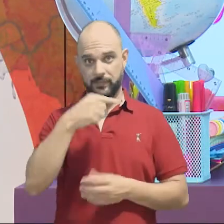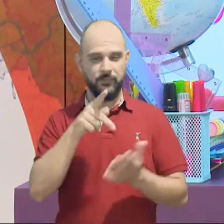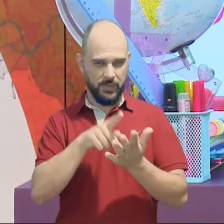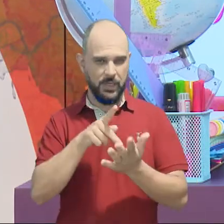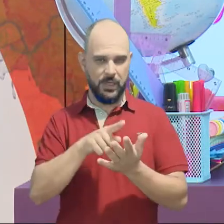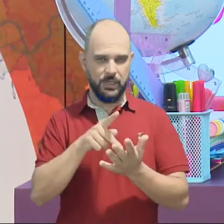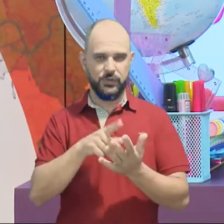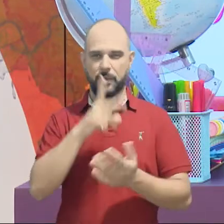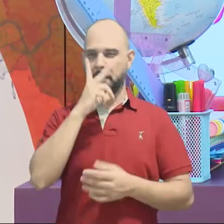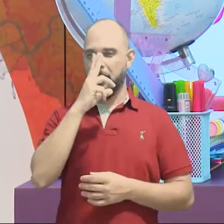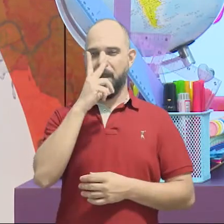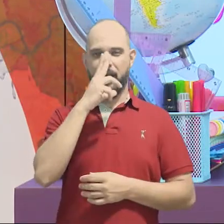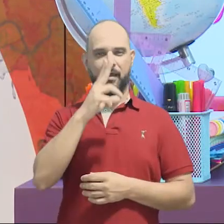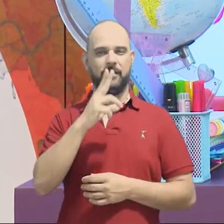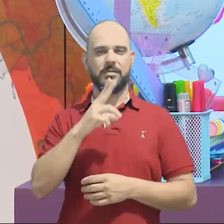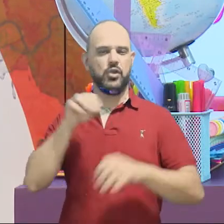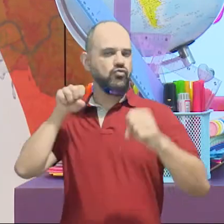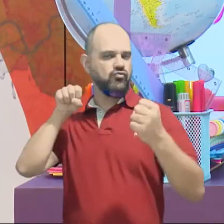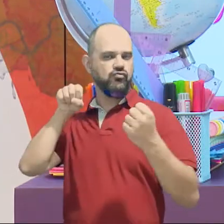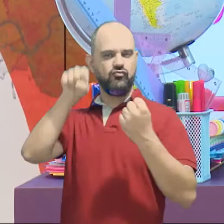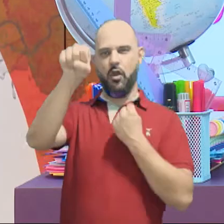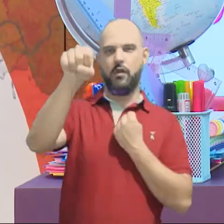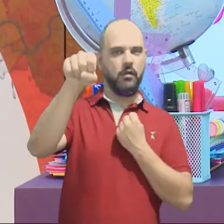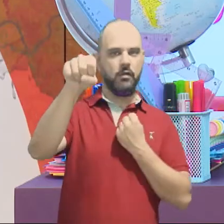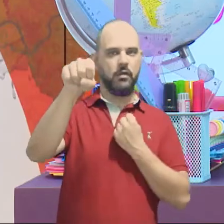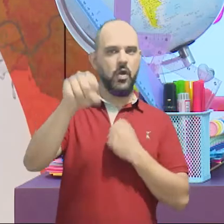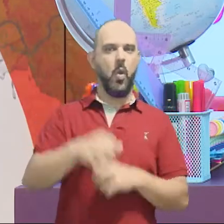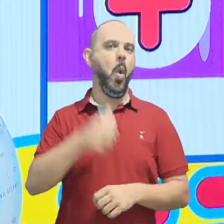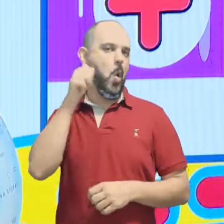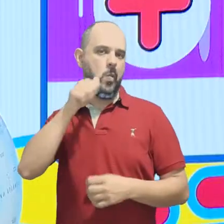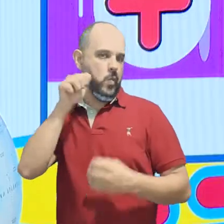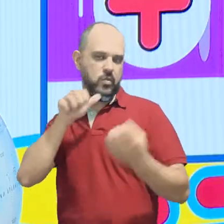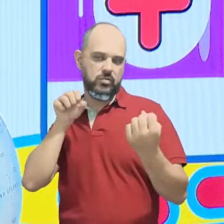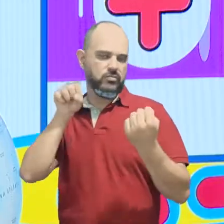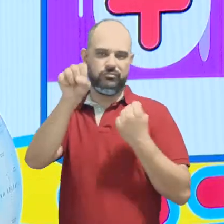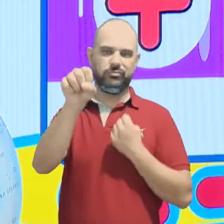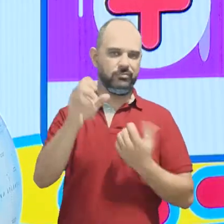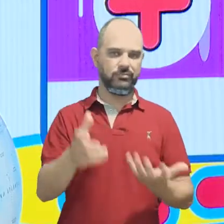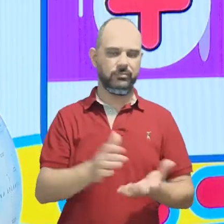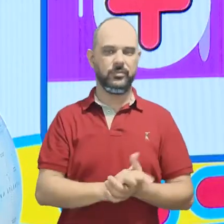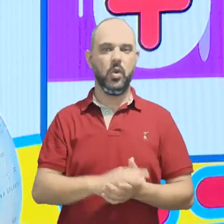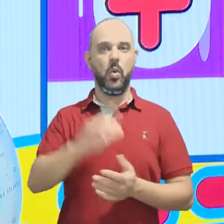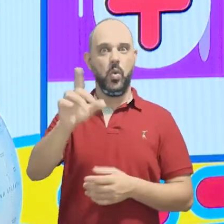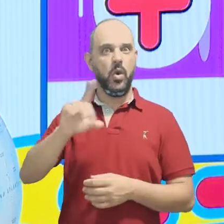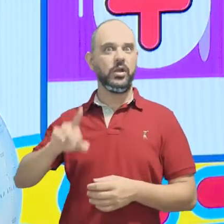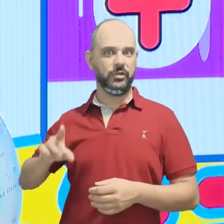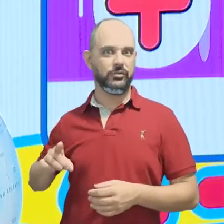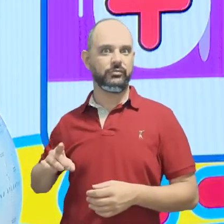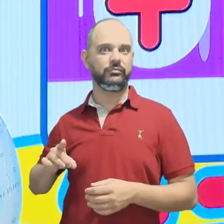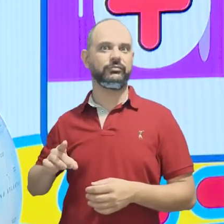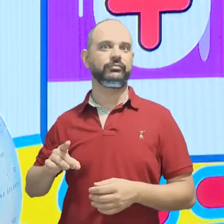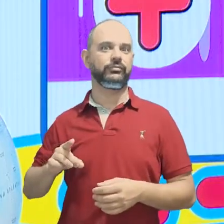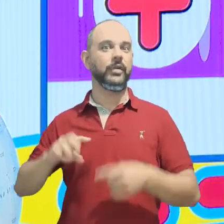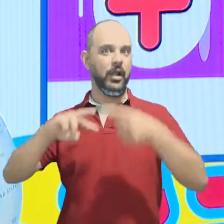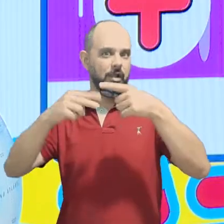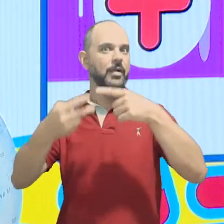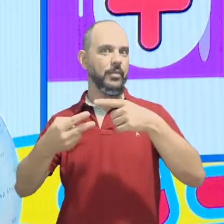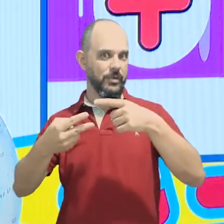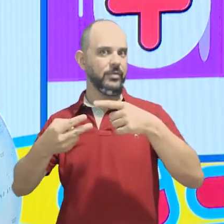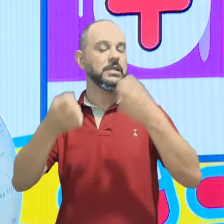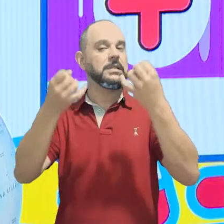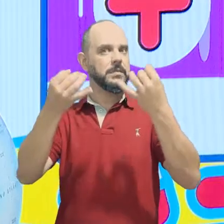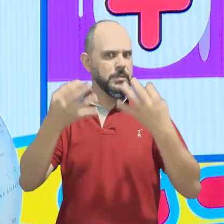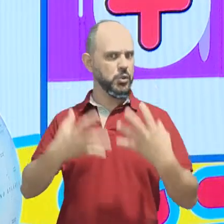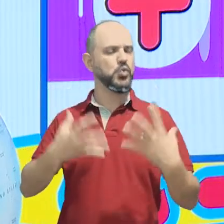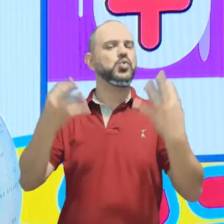Parece que a gente vira super-herói ou super-heroína. O ratinho Léo esteve no laboratório da Fábrica de Sonhos e